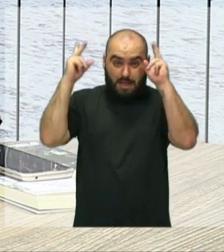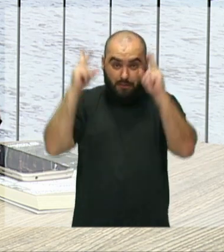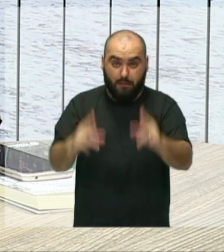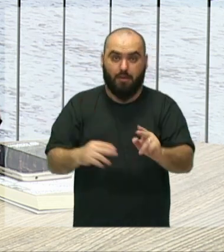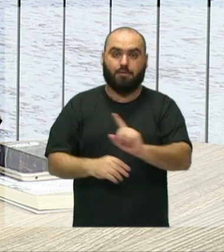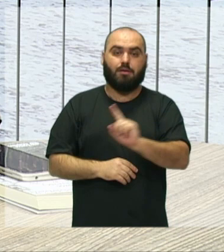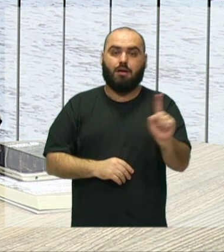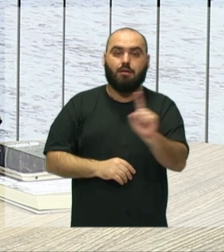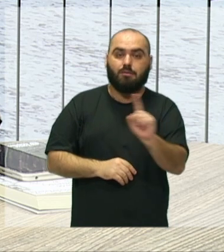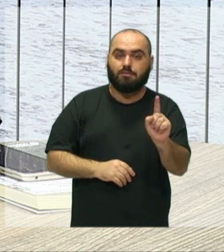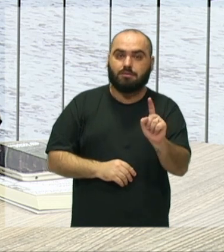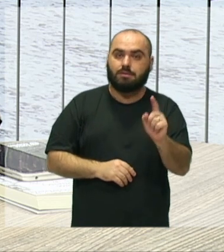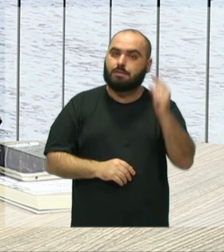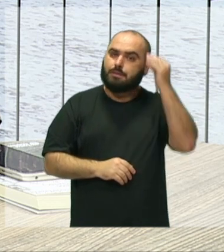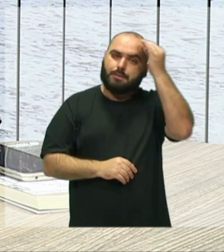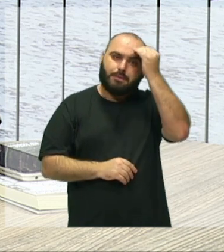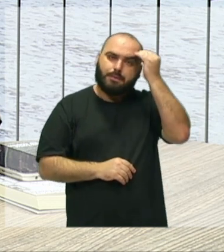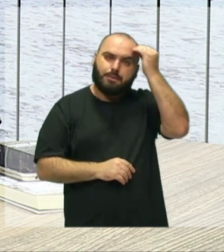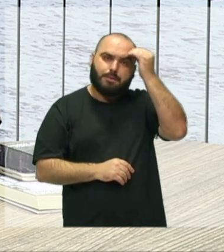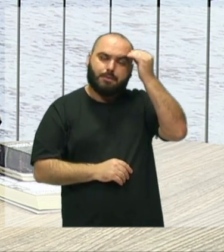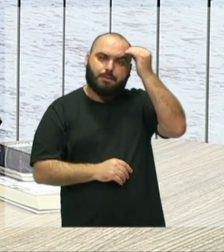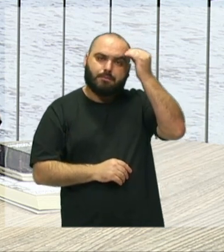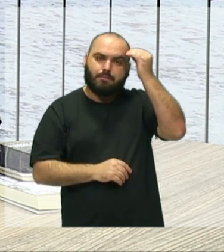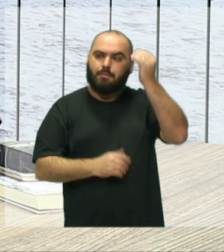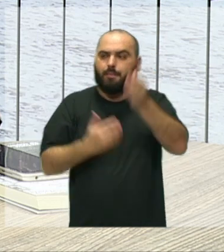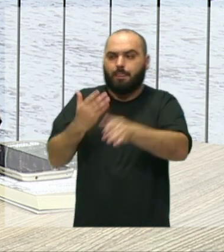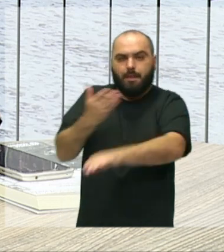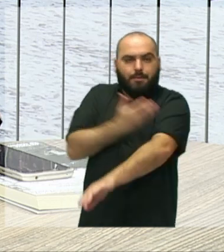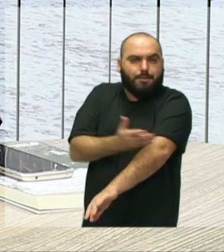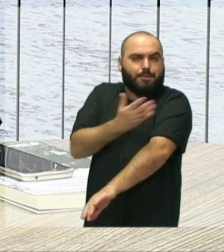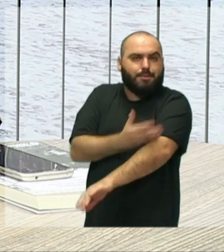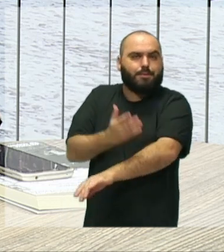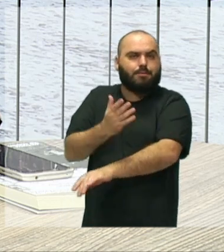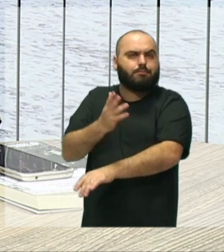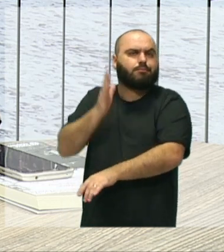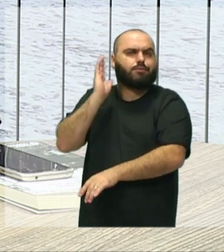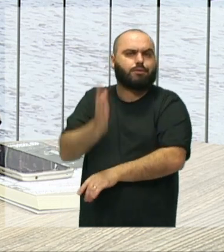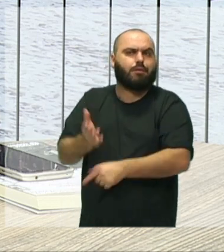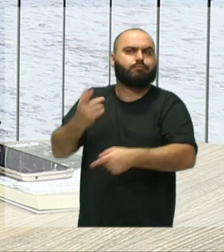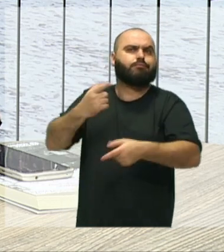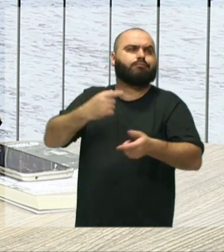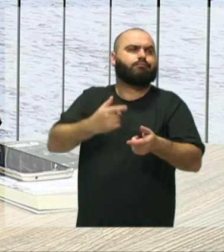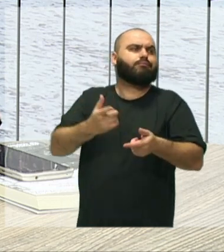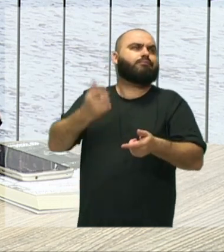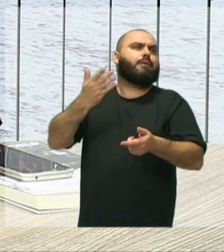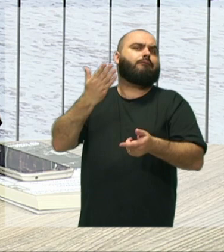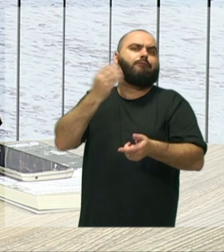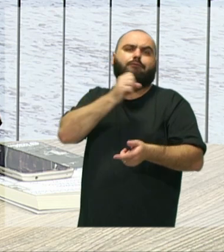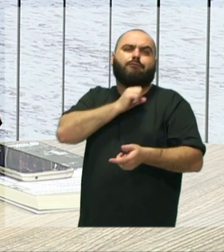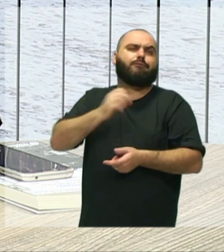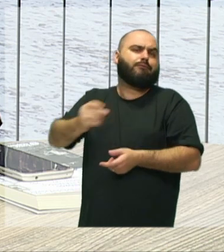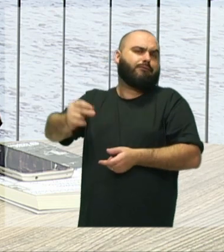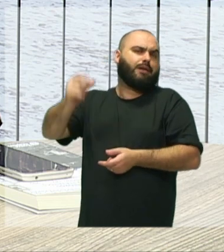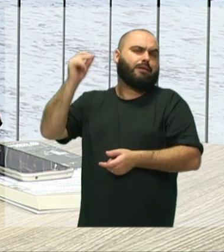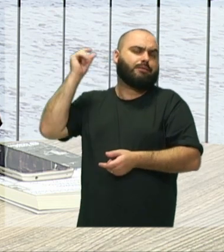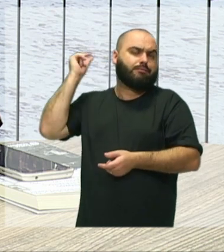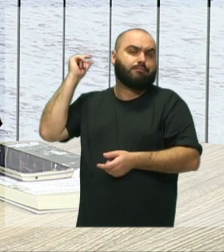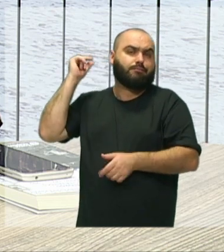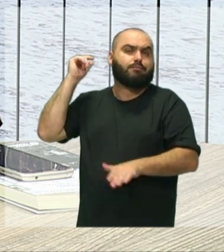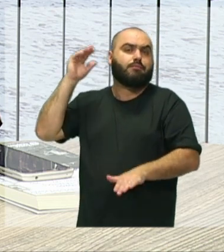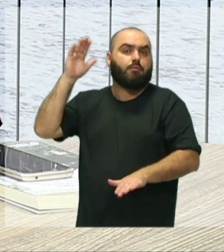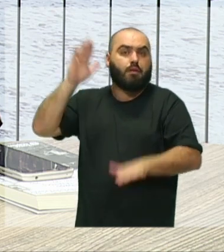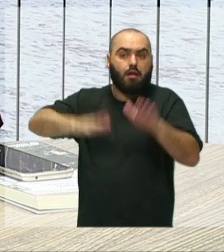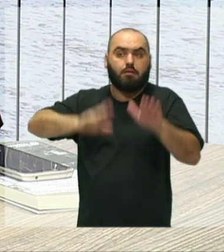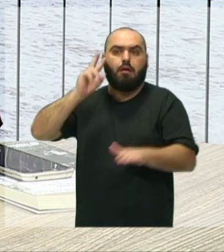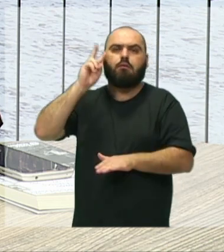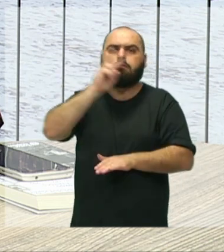As mentalidades, os costumes, muitas vezes são os mais retrógrados. E a gente capta isso, às vezes, por certas